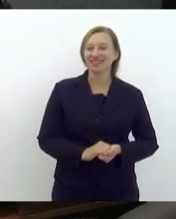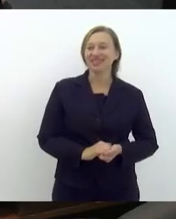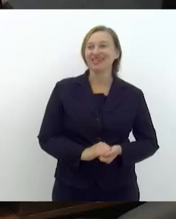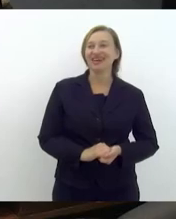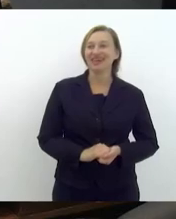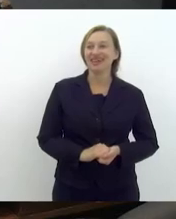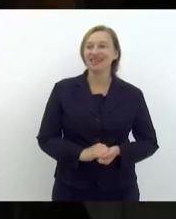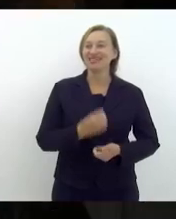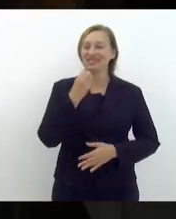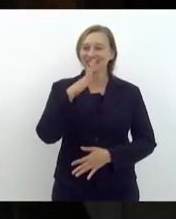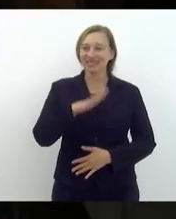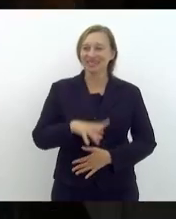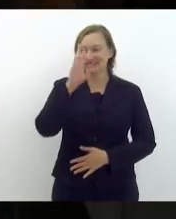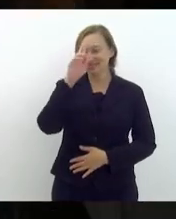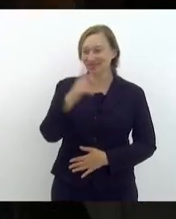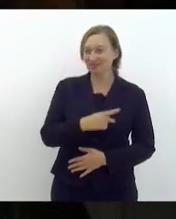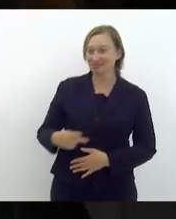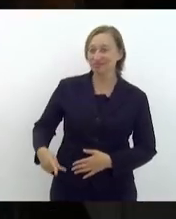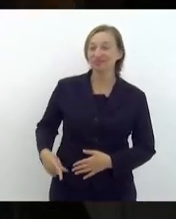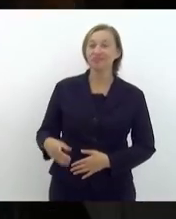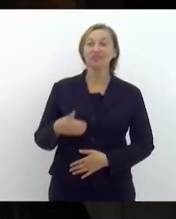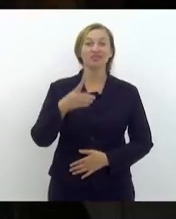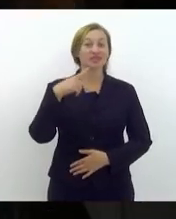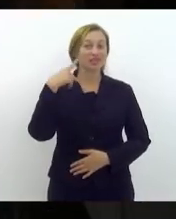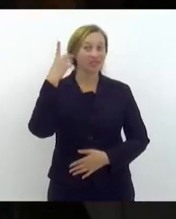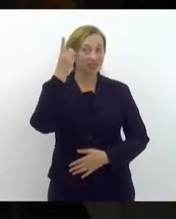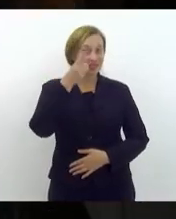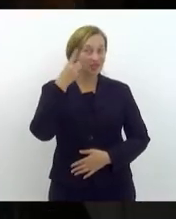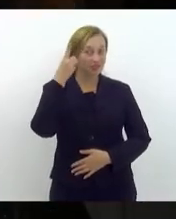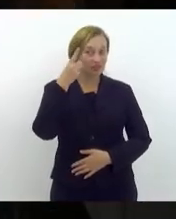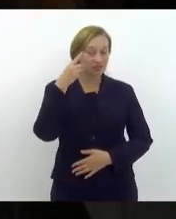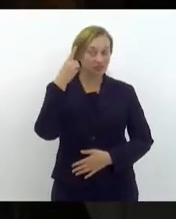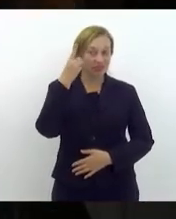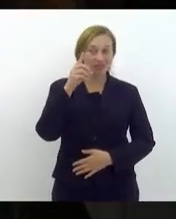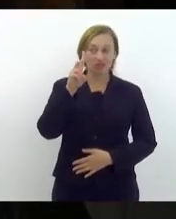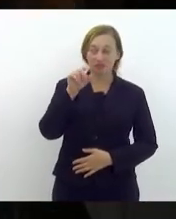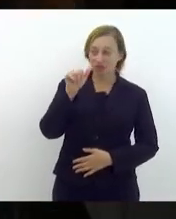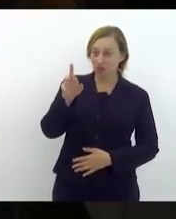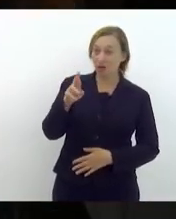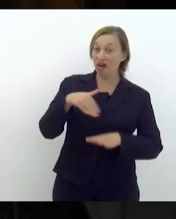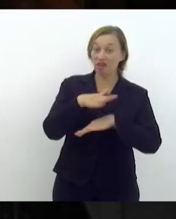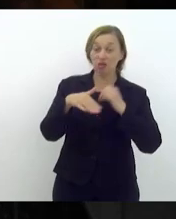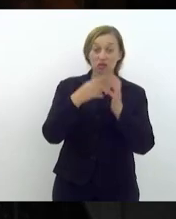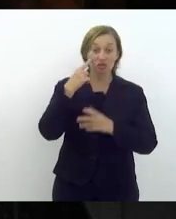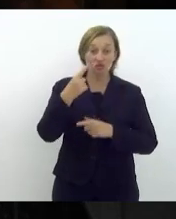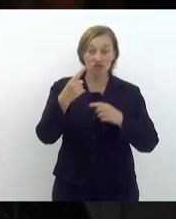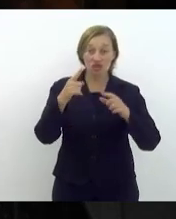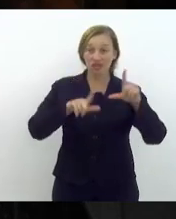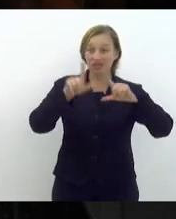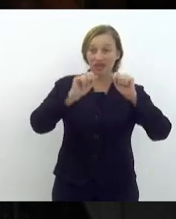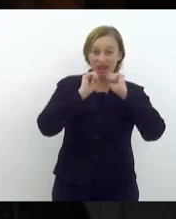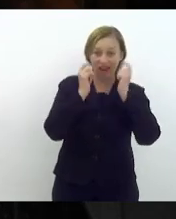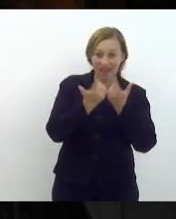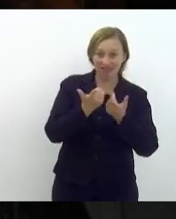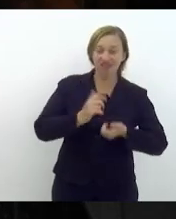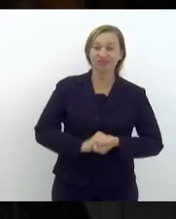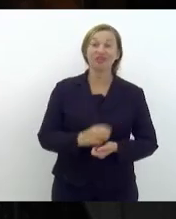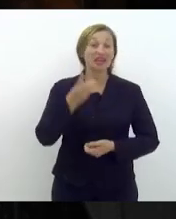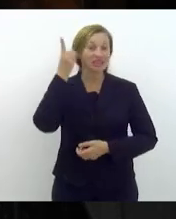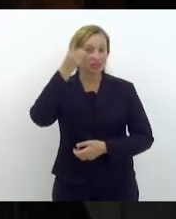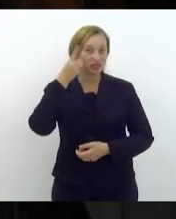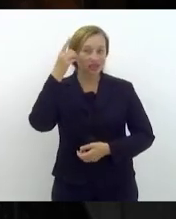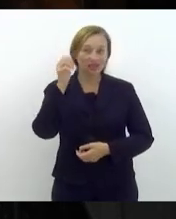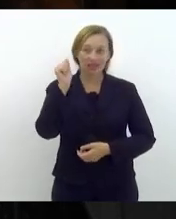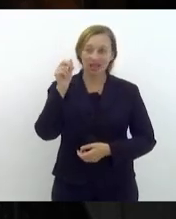Boa tarde Presidente Deputado Vitor Júnior a todos que nos assistem pela TV alerj Deputado